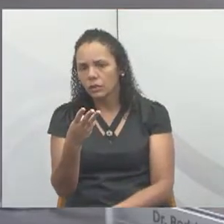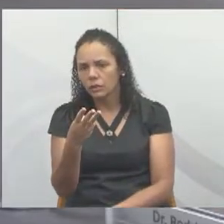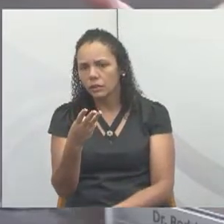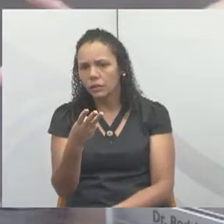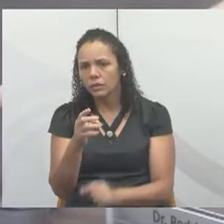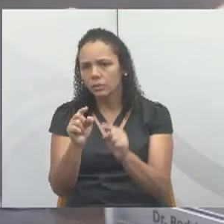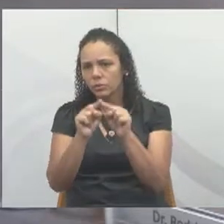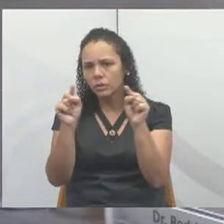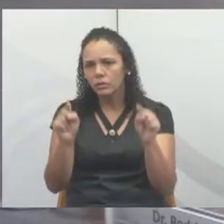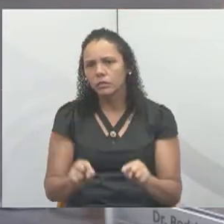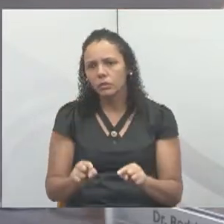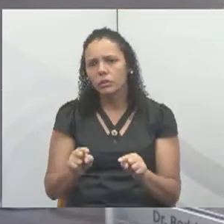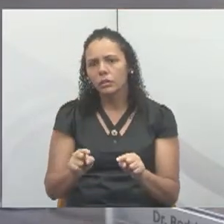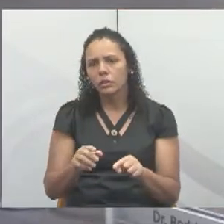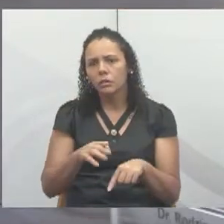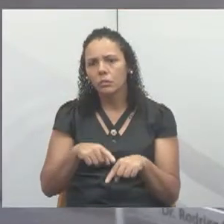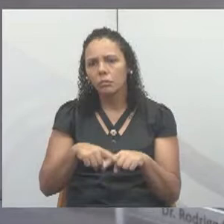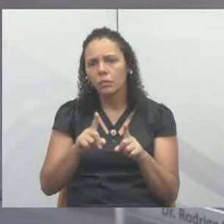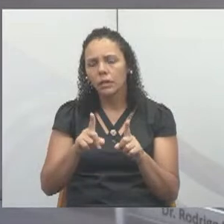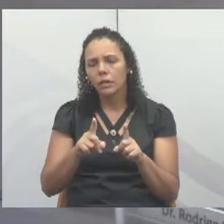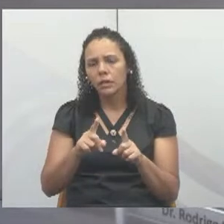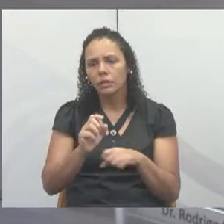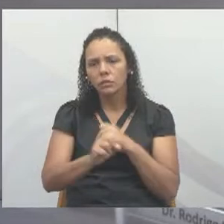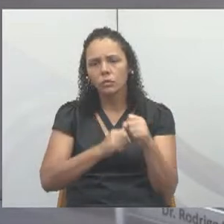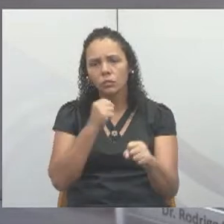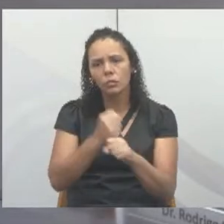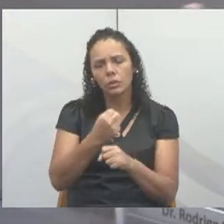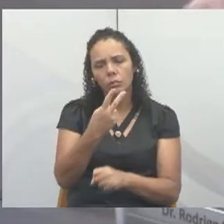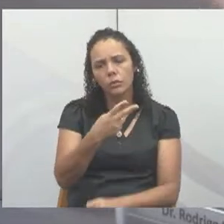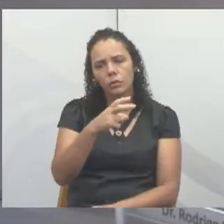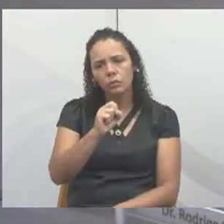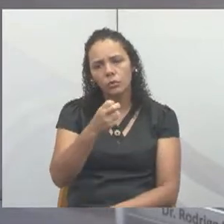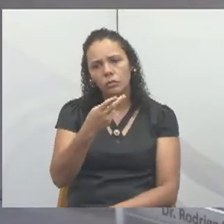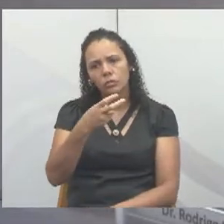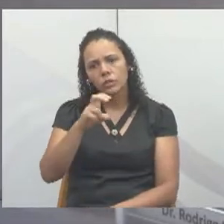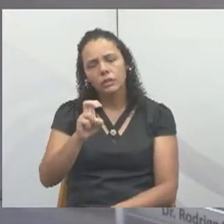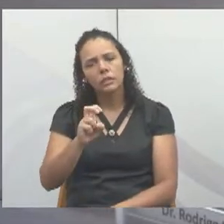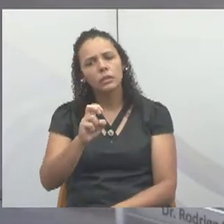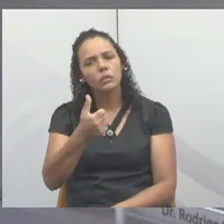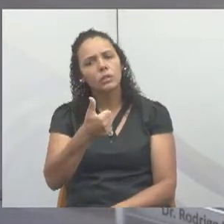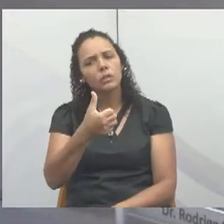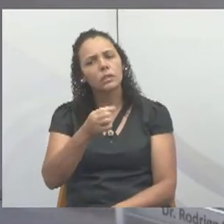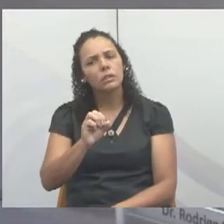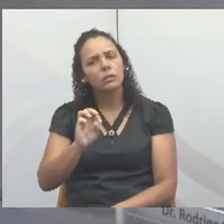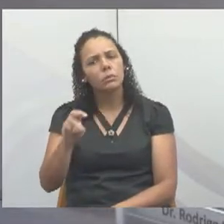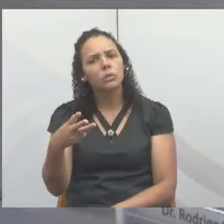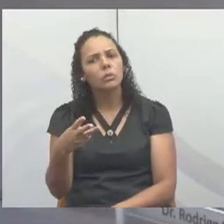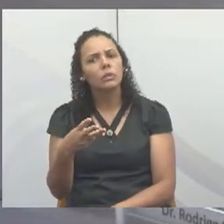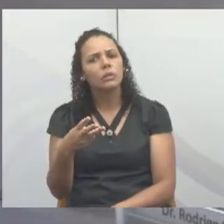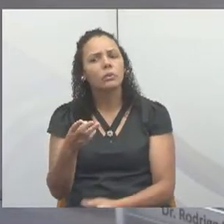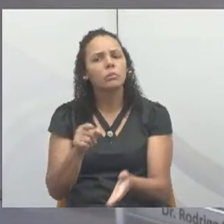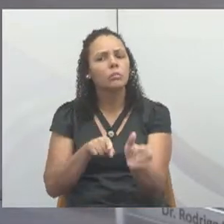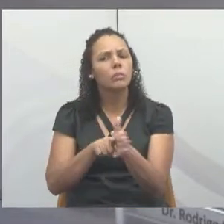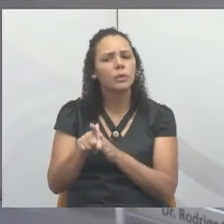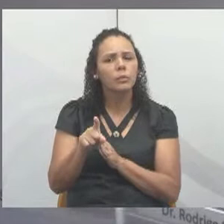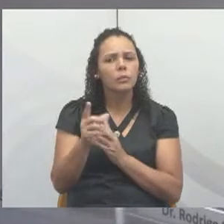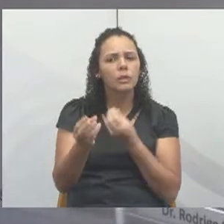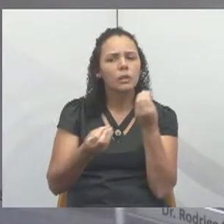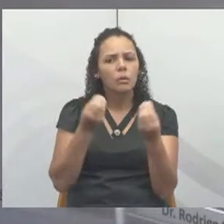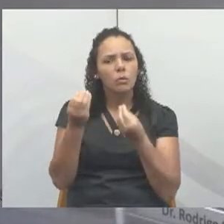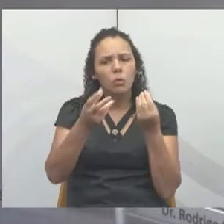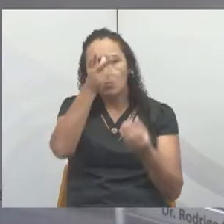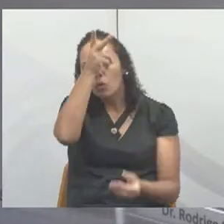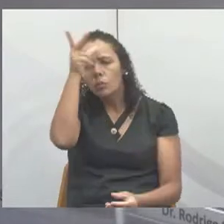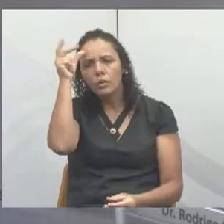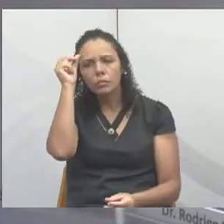do Servidor, mais a partir de 2025, de 16 milhões. Como a Prefeitura está